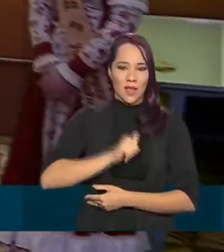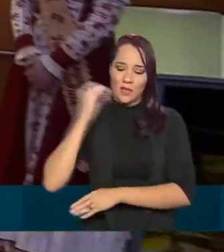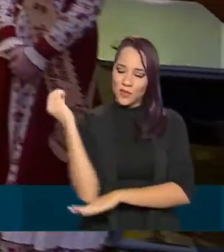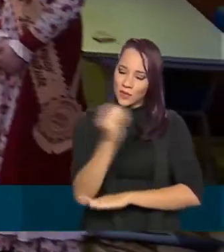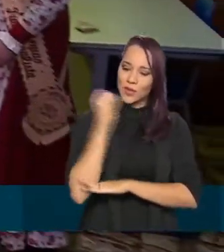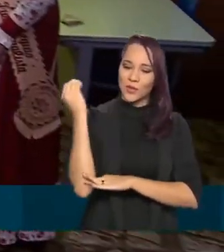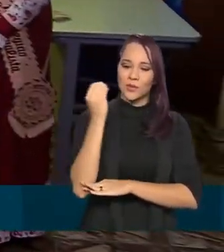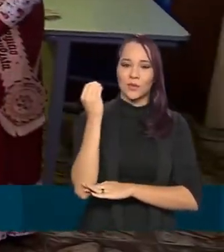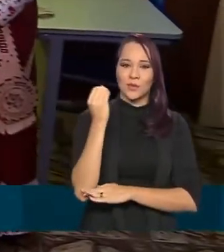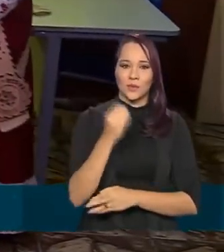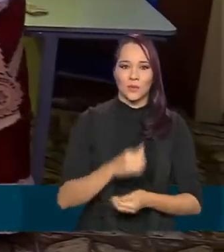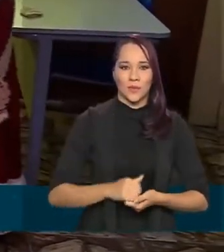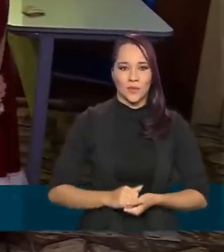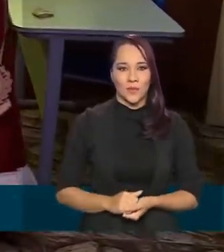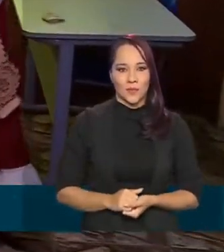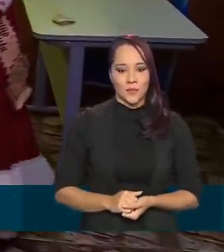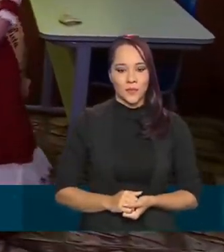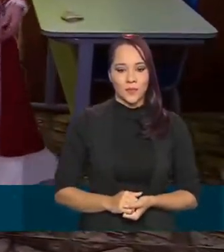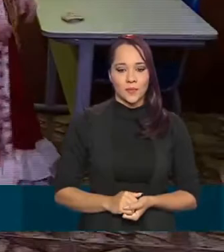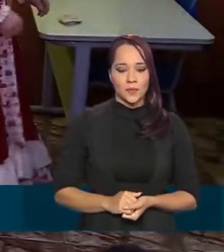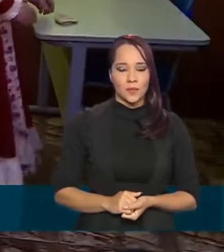rio-grandense.